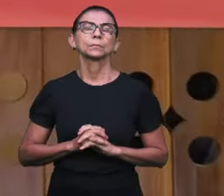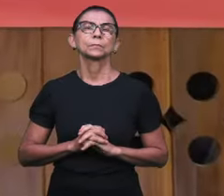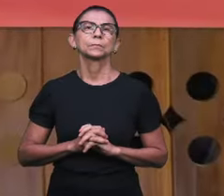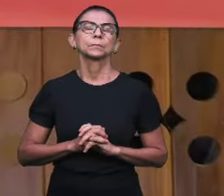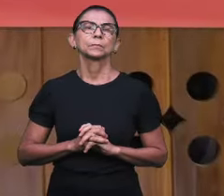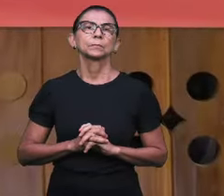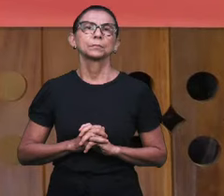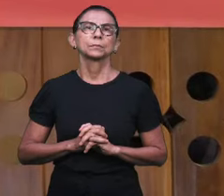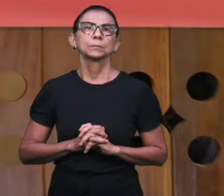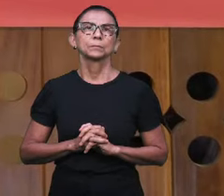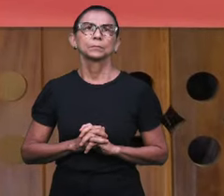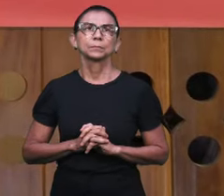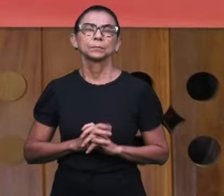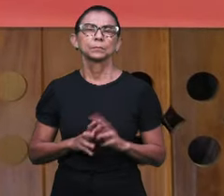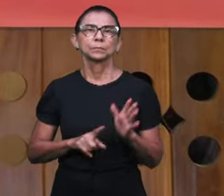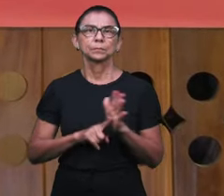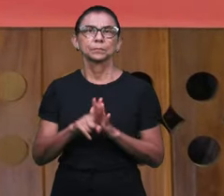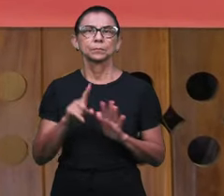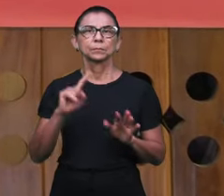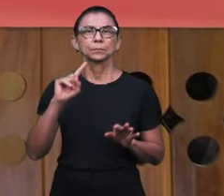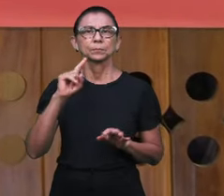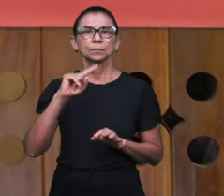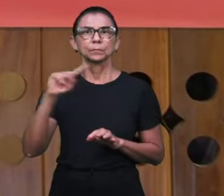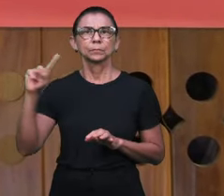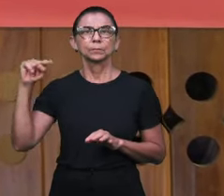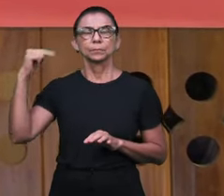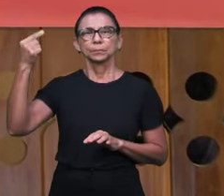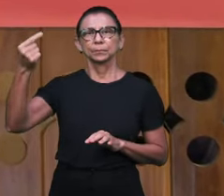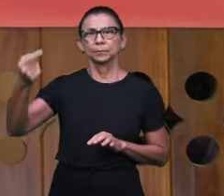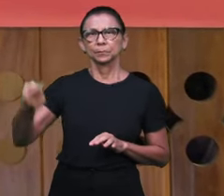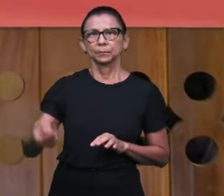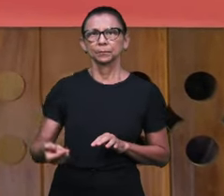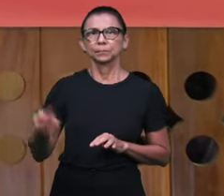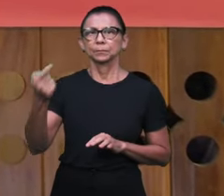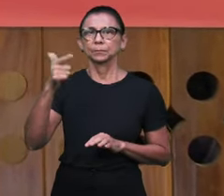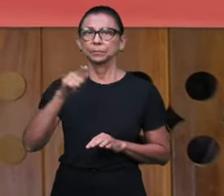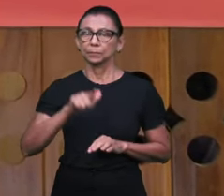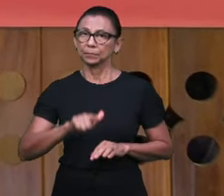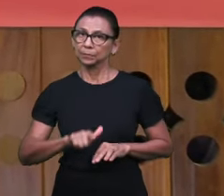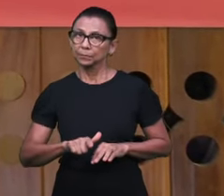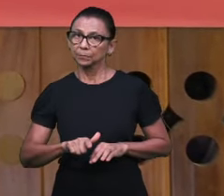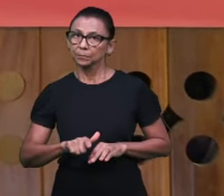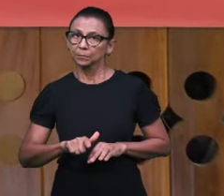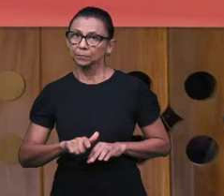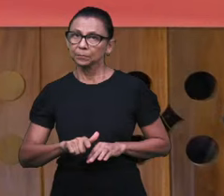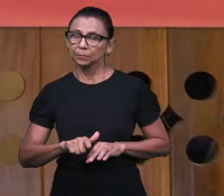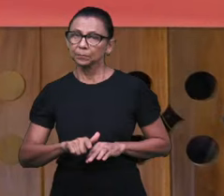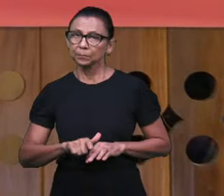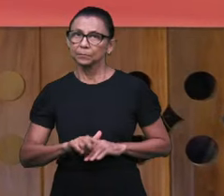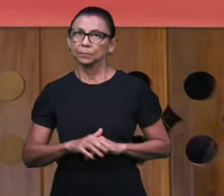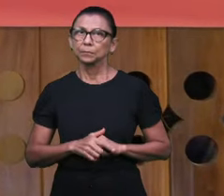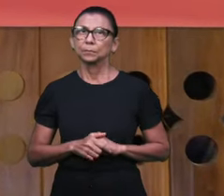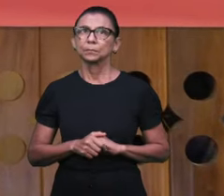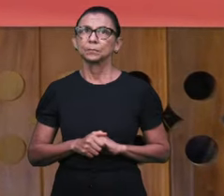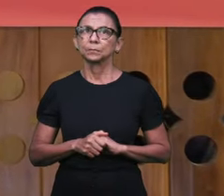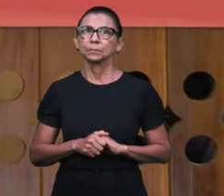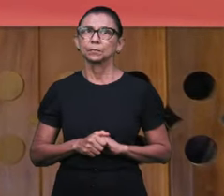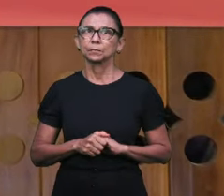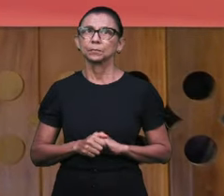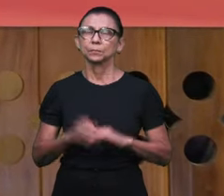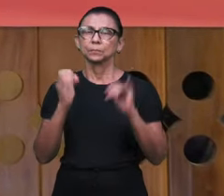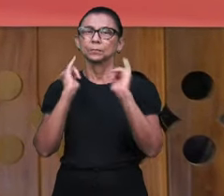são as perguntas para a próxima semana e, repito, repercutindo o Trombetas e Festas, porque é algo